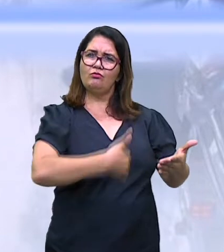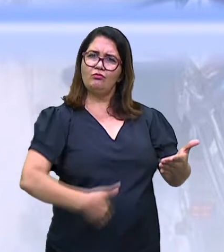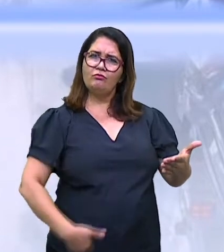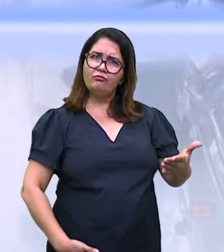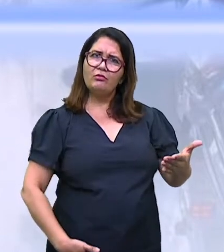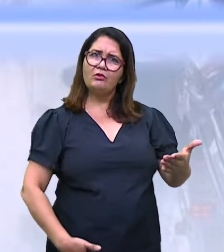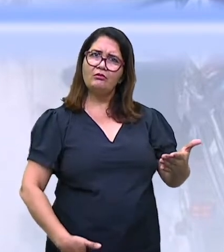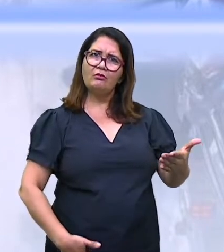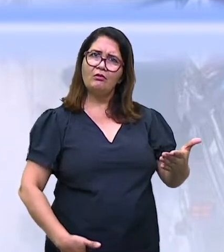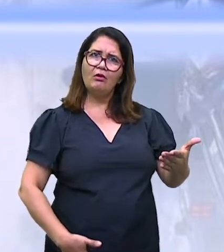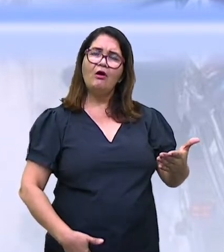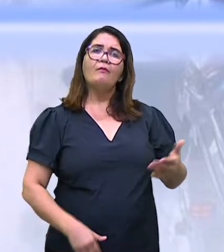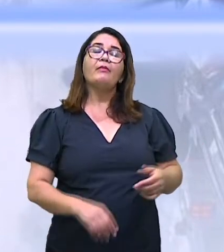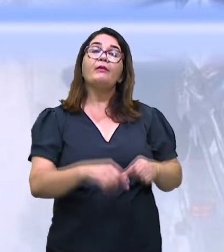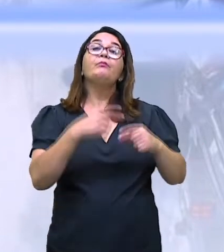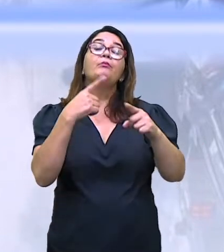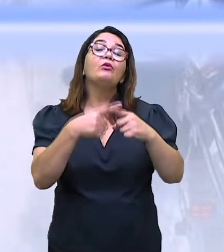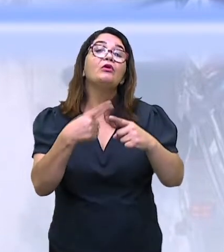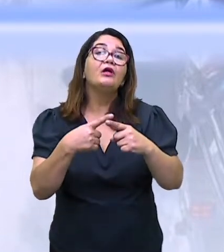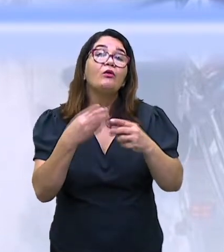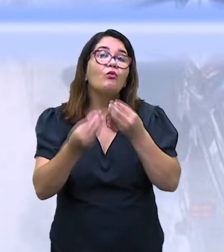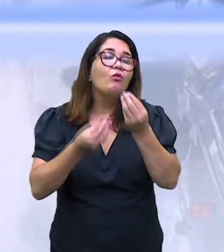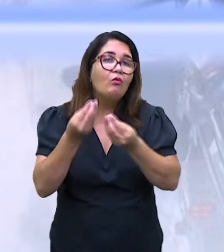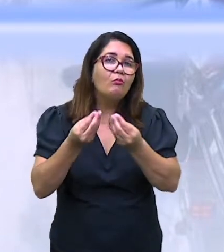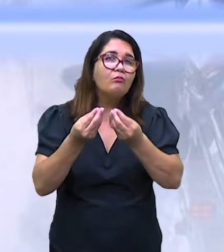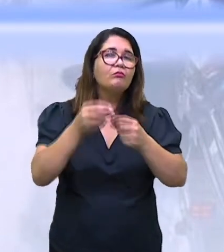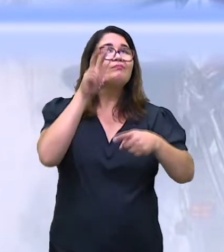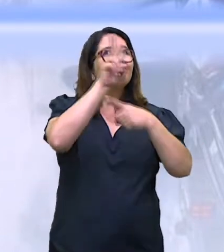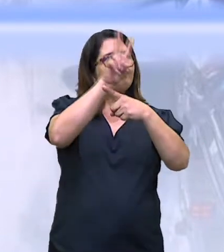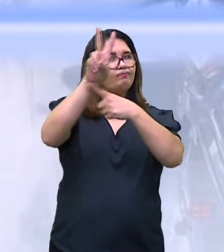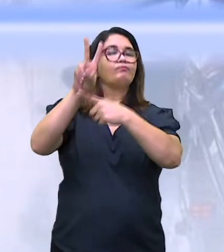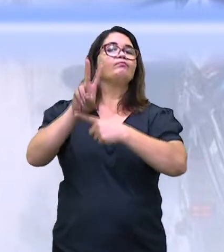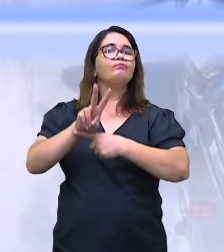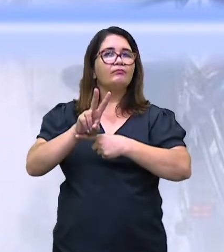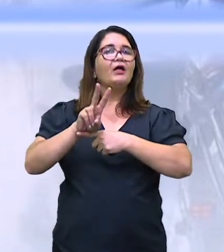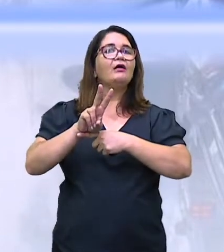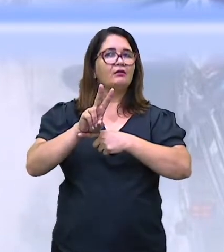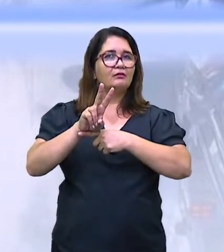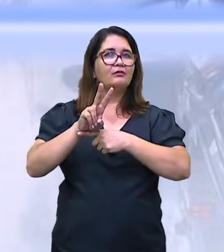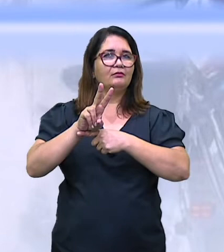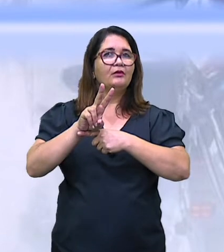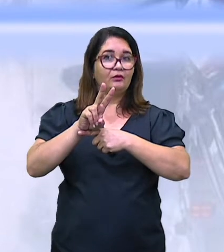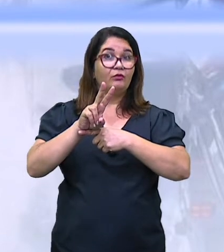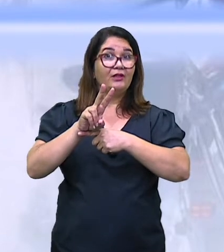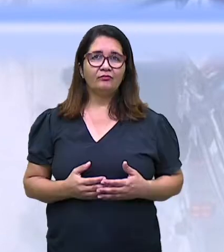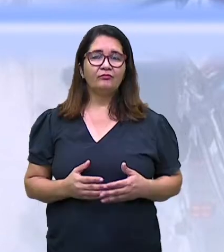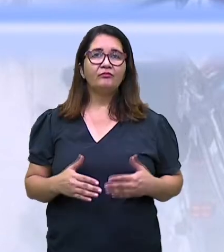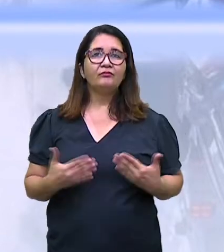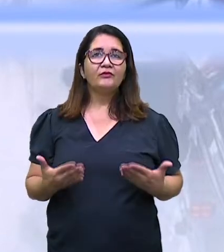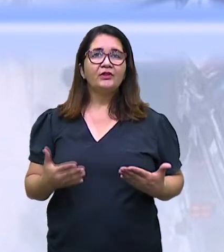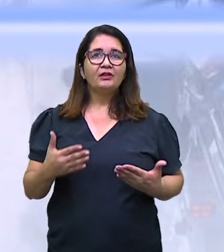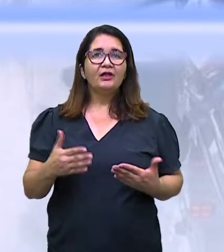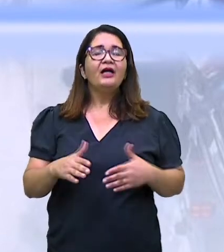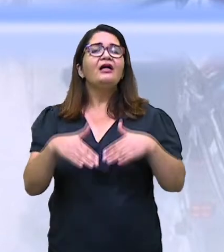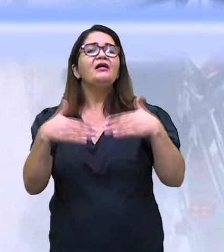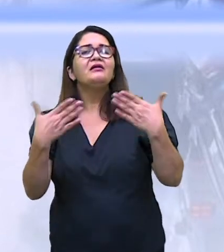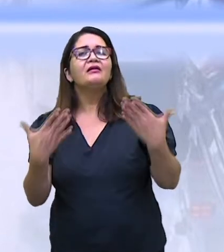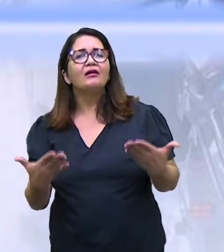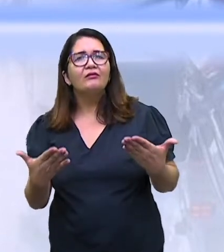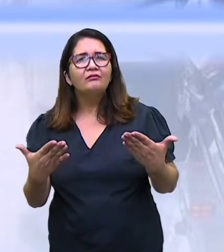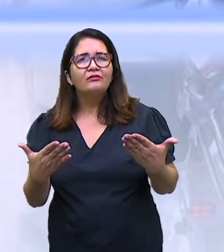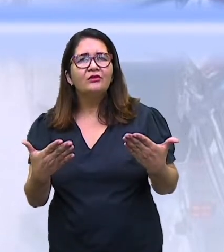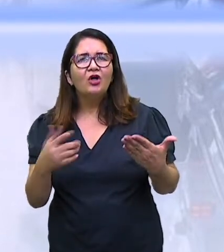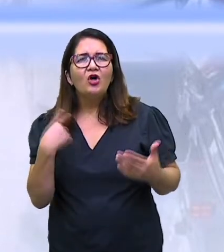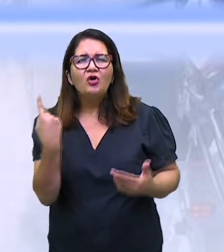nosso ar, de como eu faço todo esse processo acontecer. não é mesmo? E aí, o que a